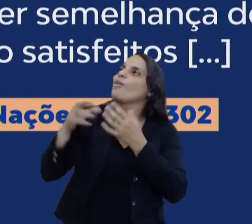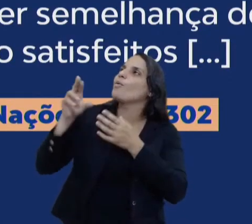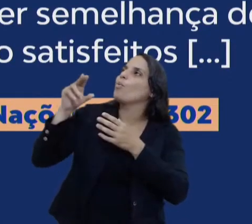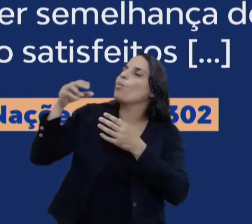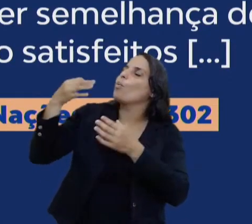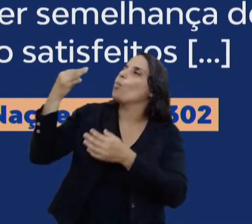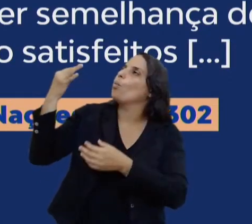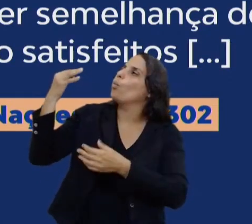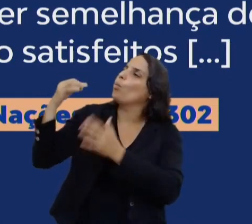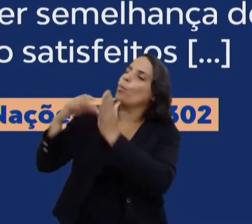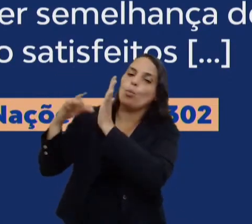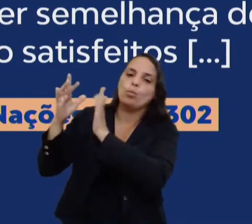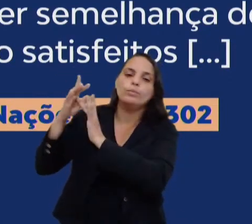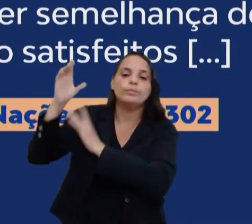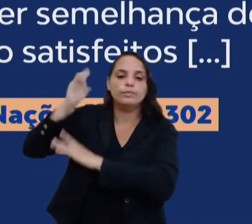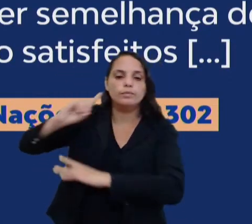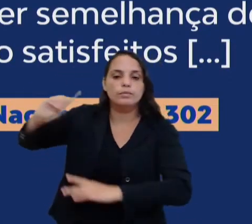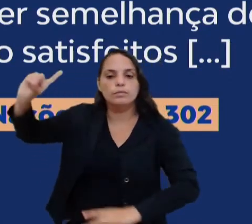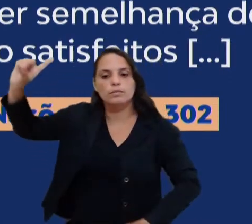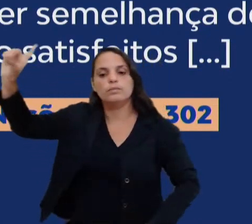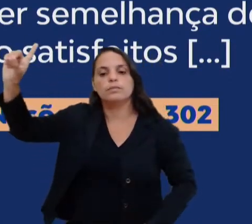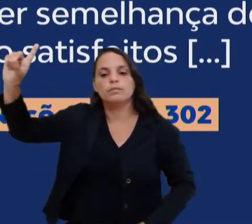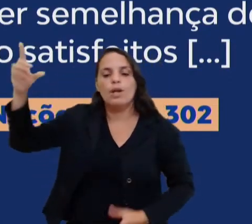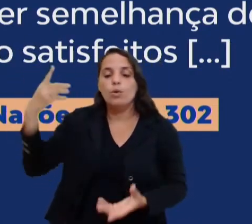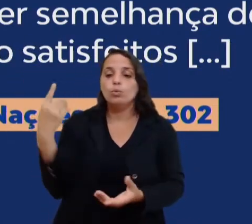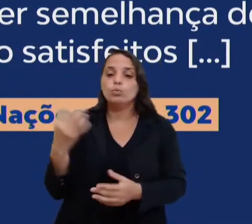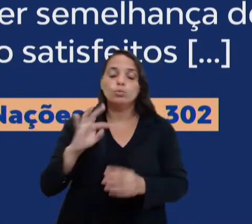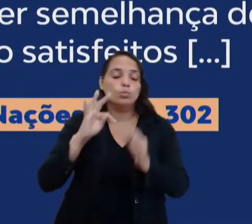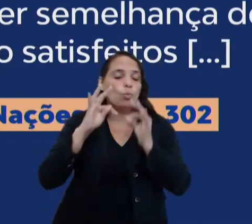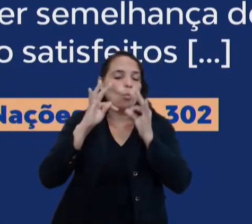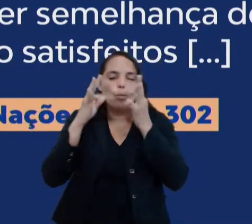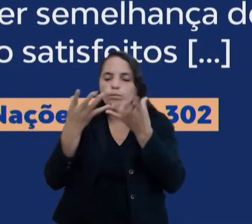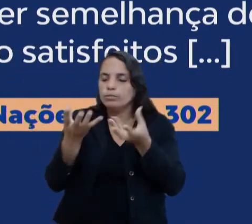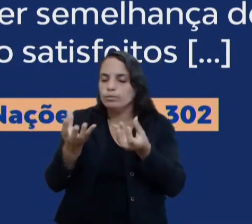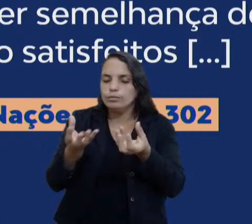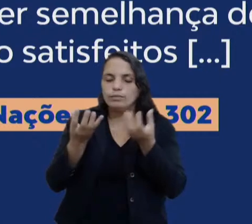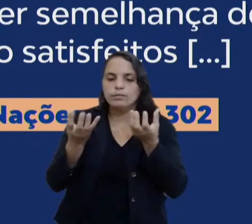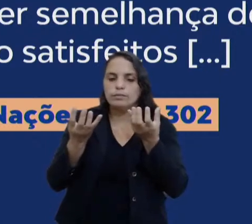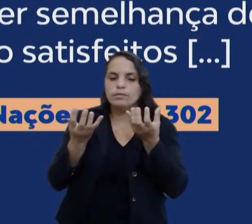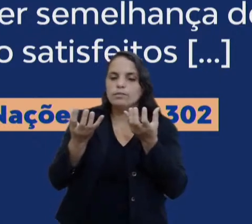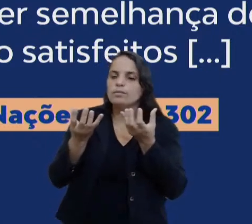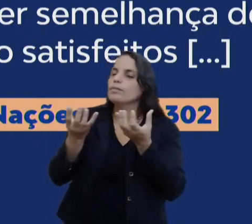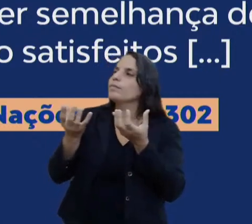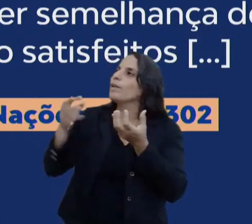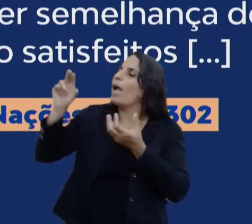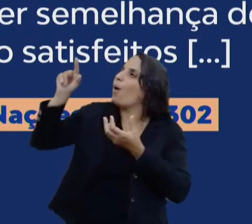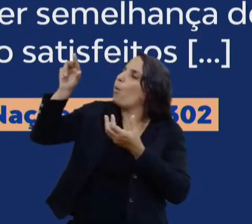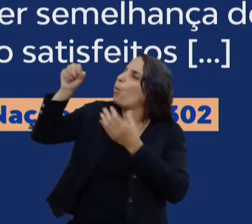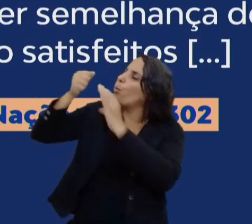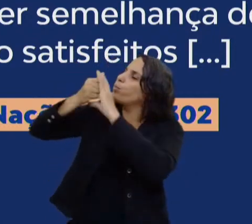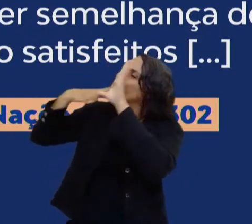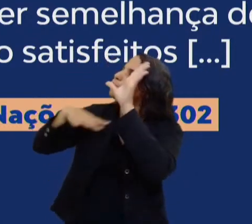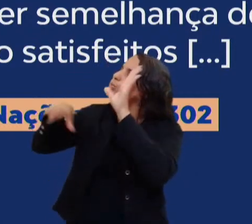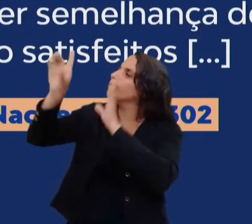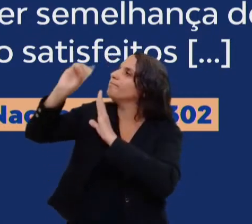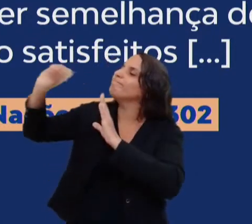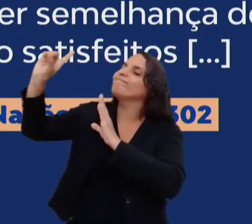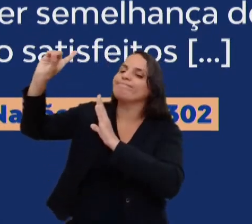Deus. Observem, todos que anseiam ter semelhança de caráter com Deus serão satisfeitos. Como?